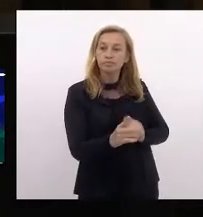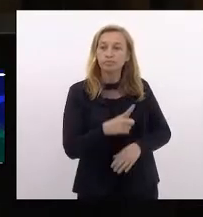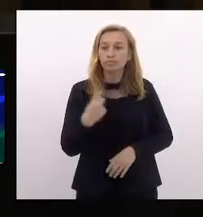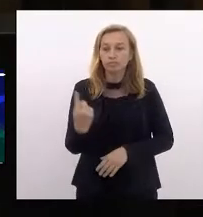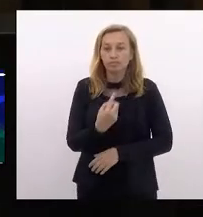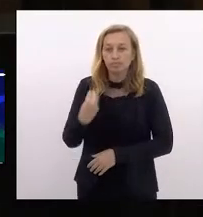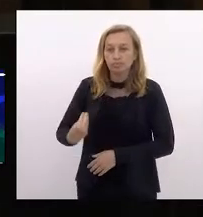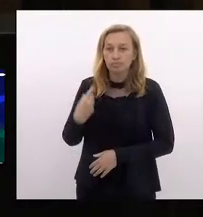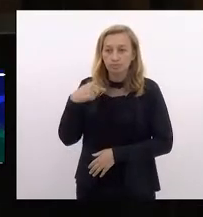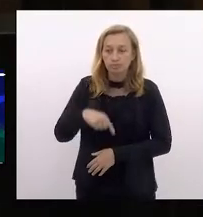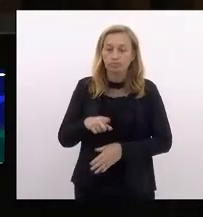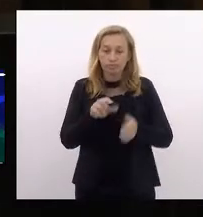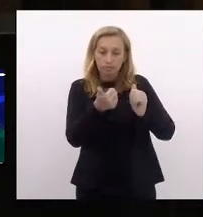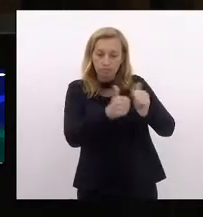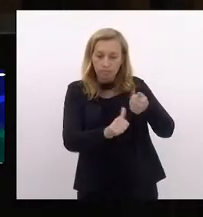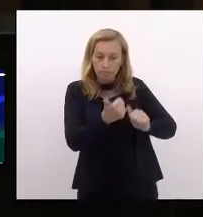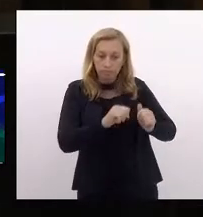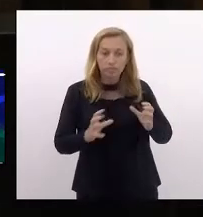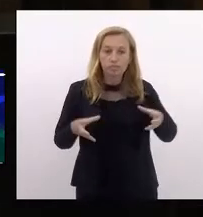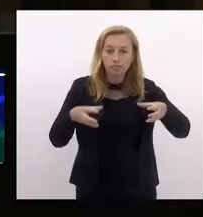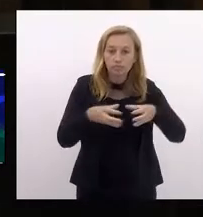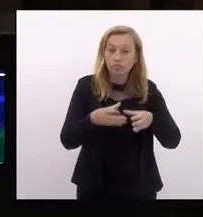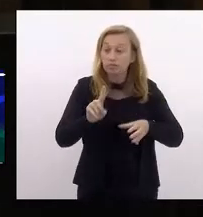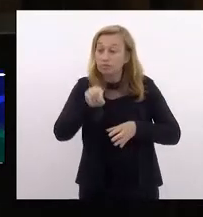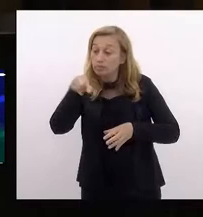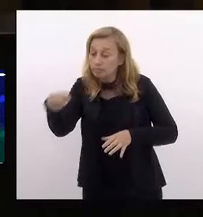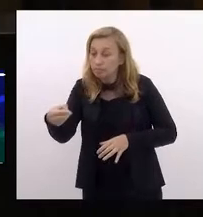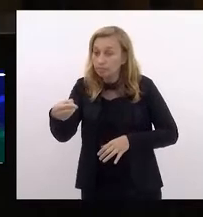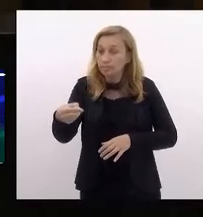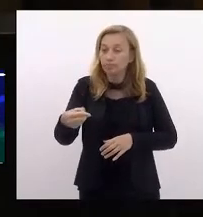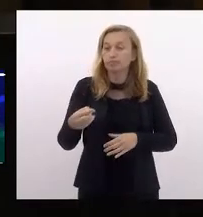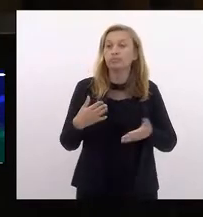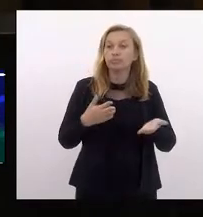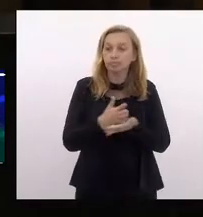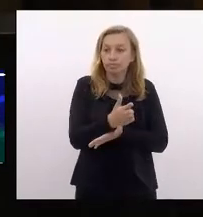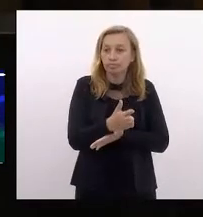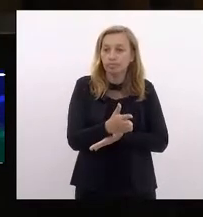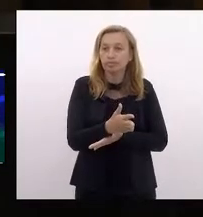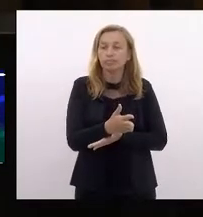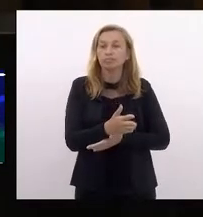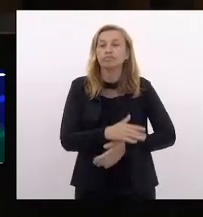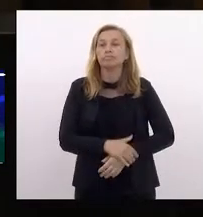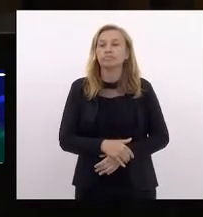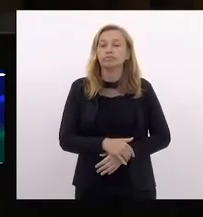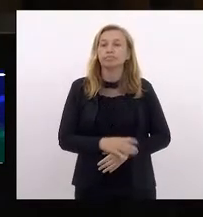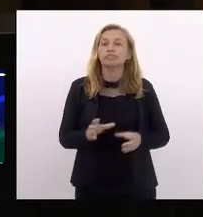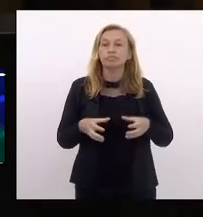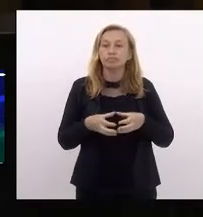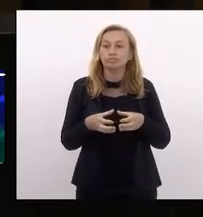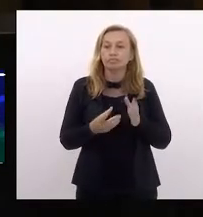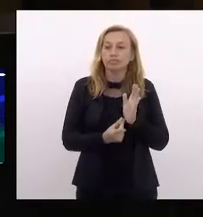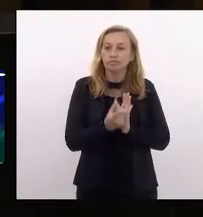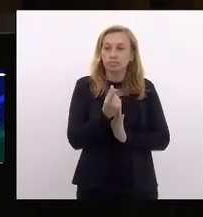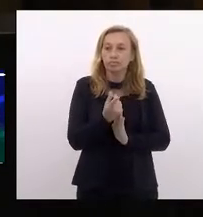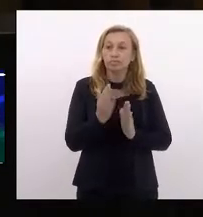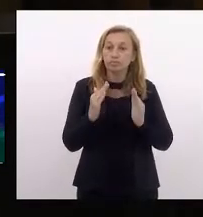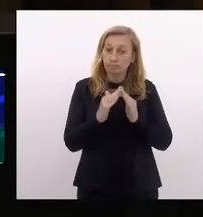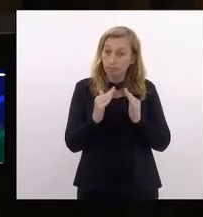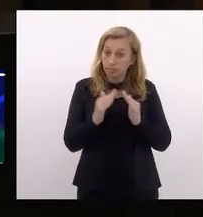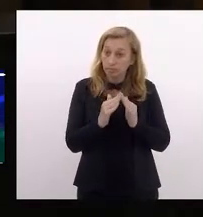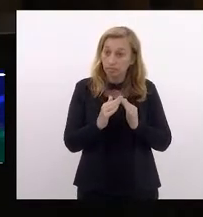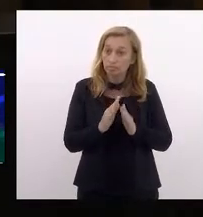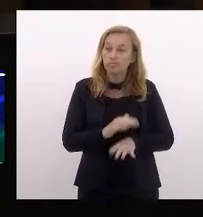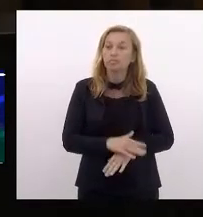somos avaliando de conjunto depois da aprovação feita pela comissão de orçamento da